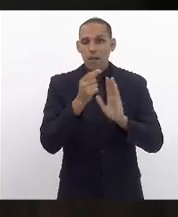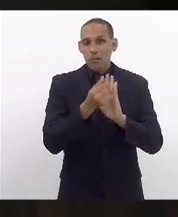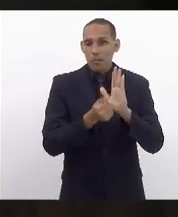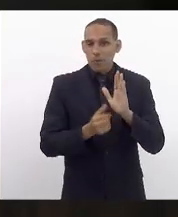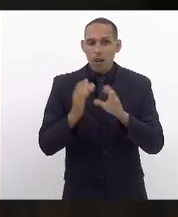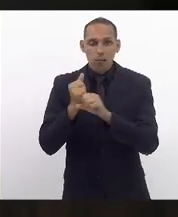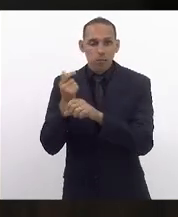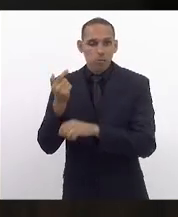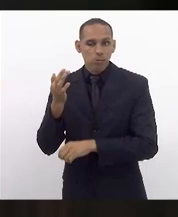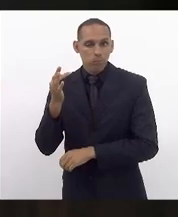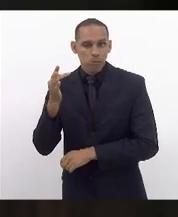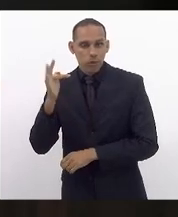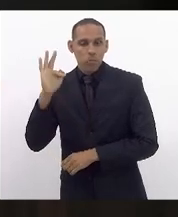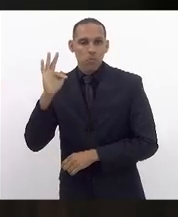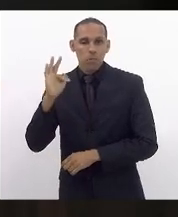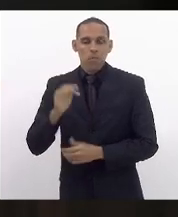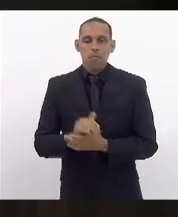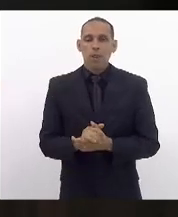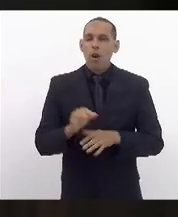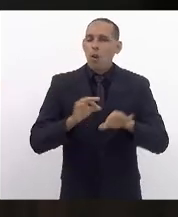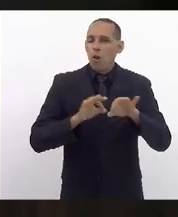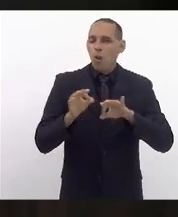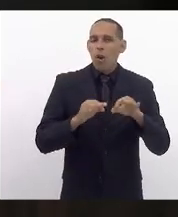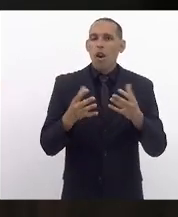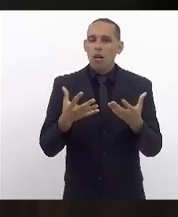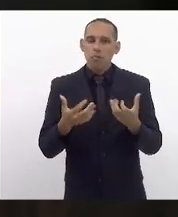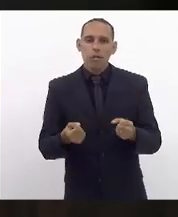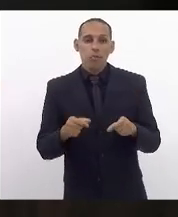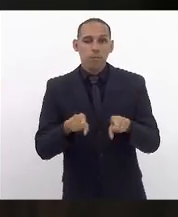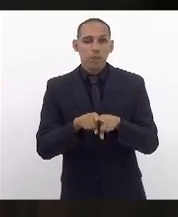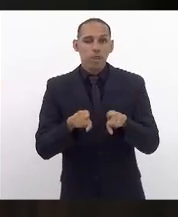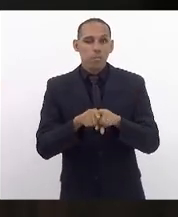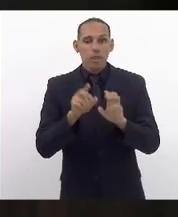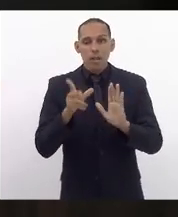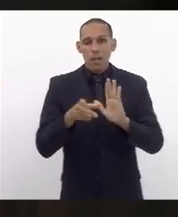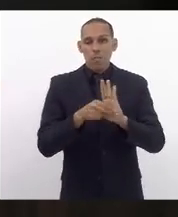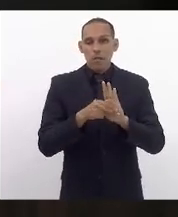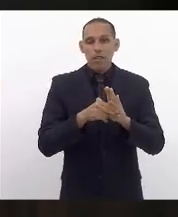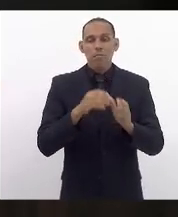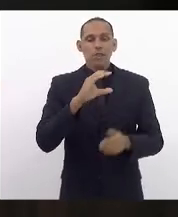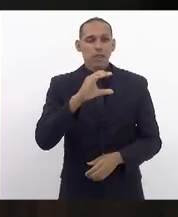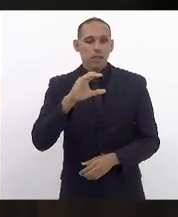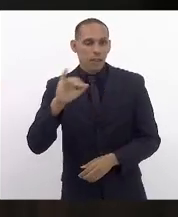Fiscalização Financeira e Controle, favorável com a emenda da Comissão de Constituição e Justiça.